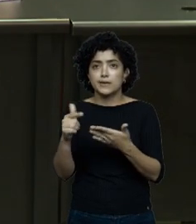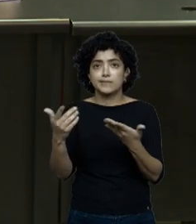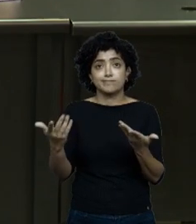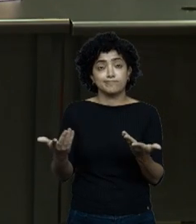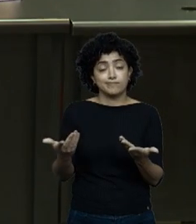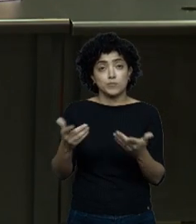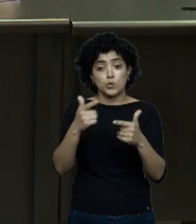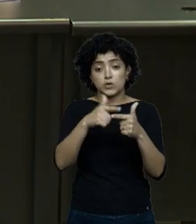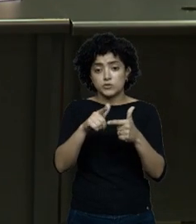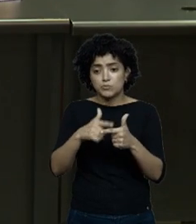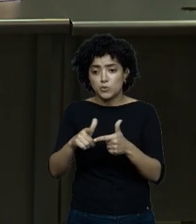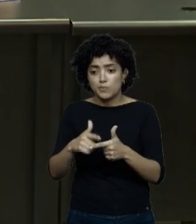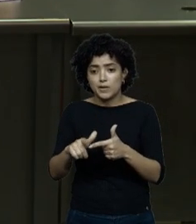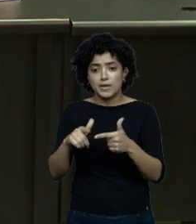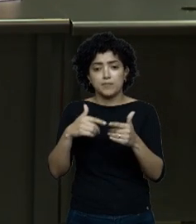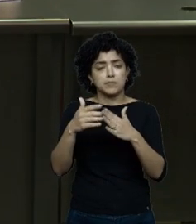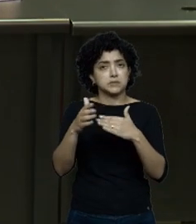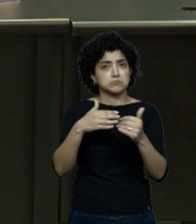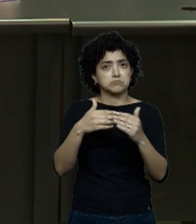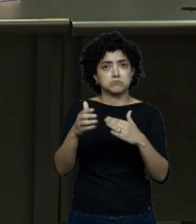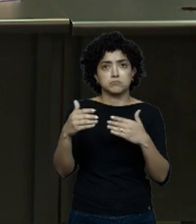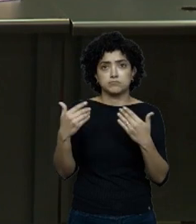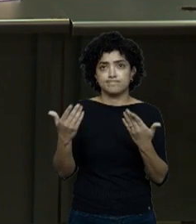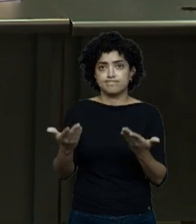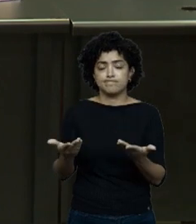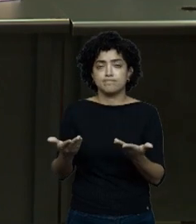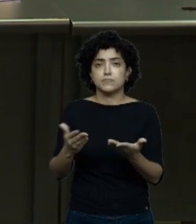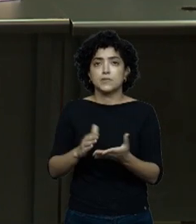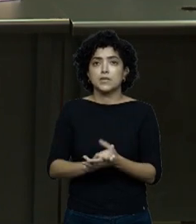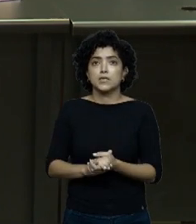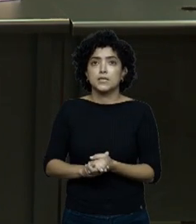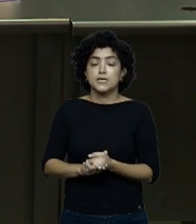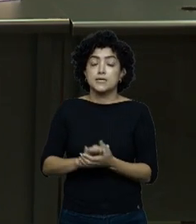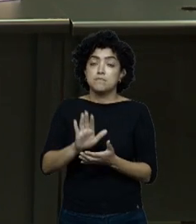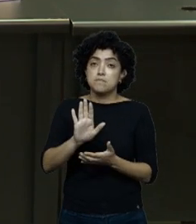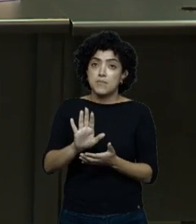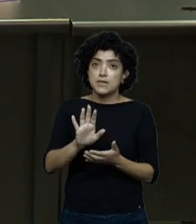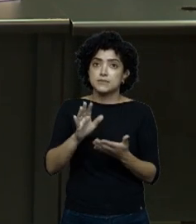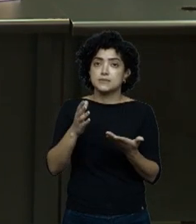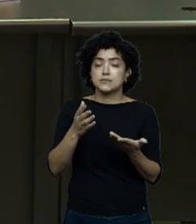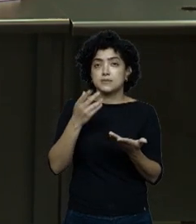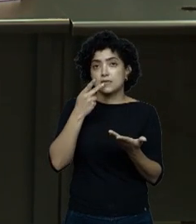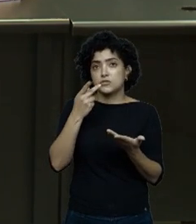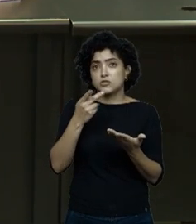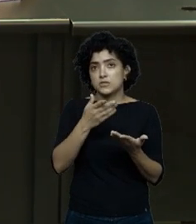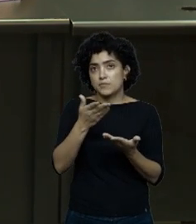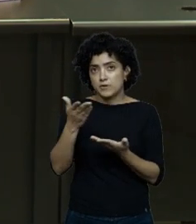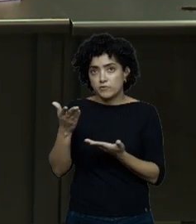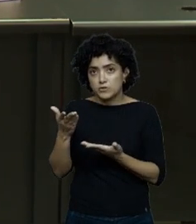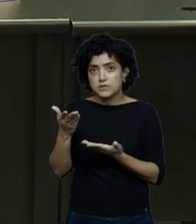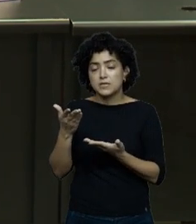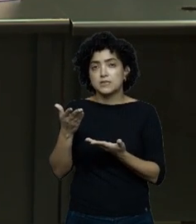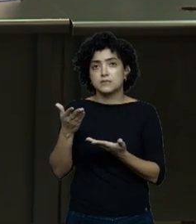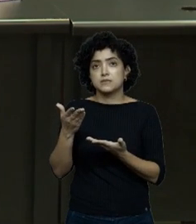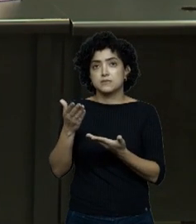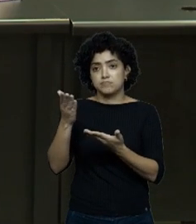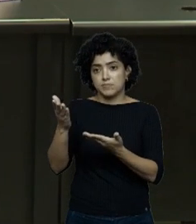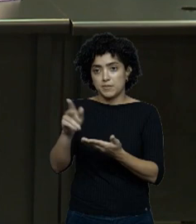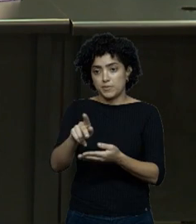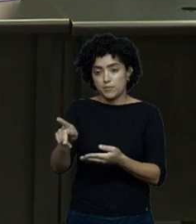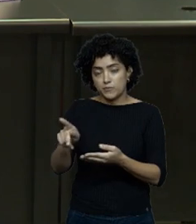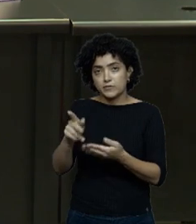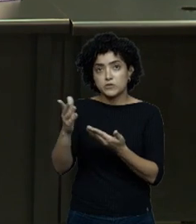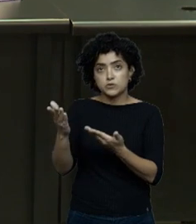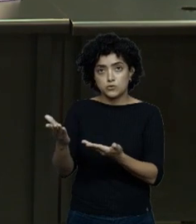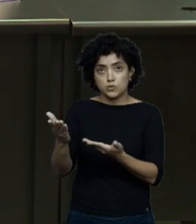de quem quer que seja né e mais dizer para a professora né